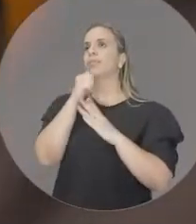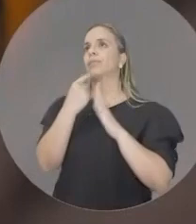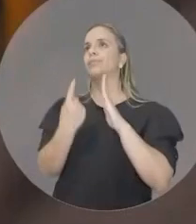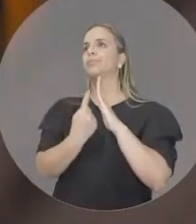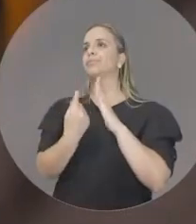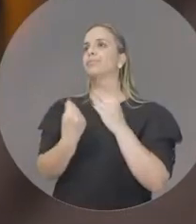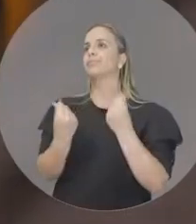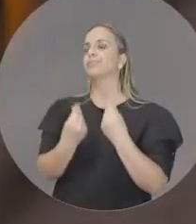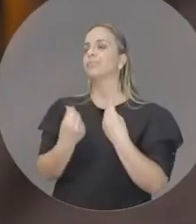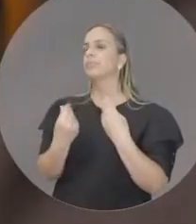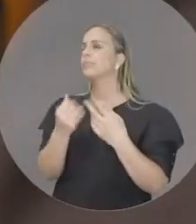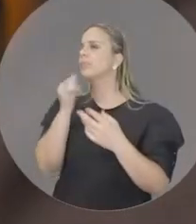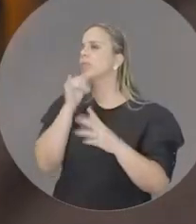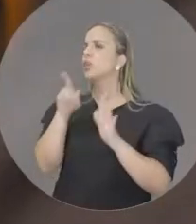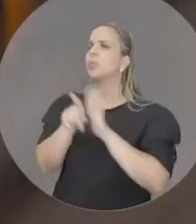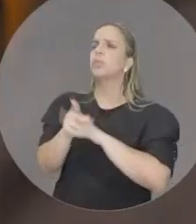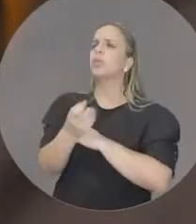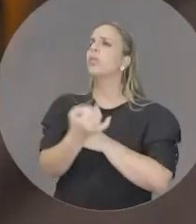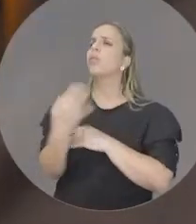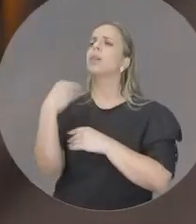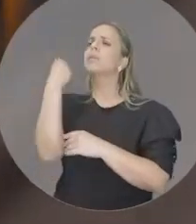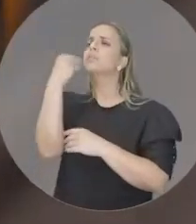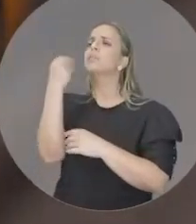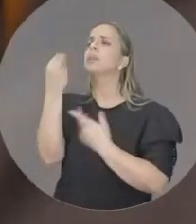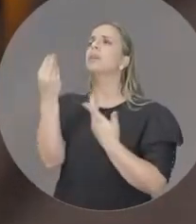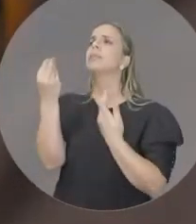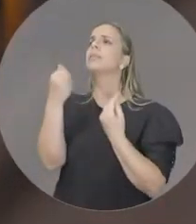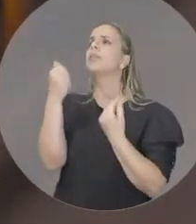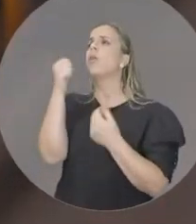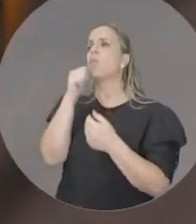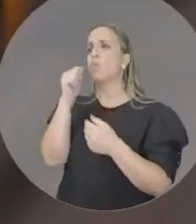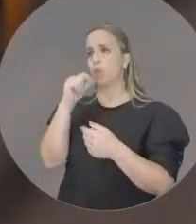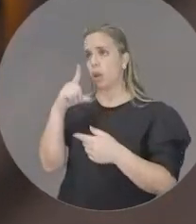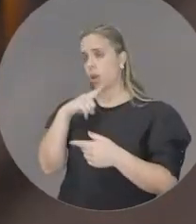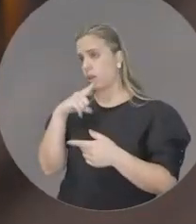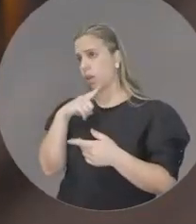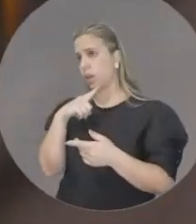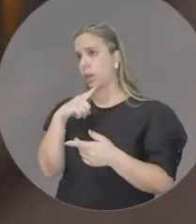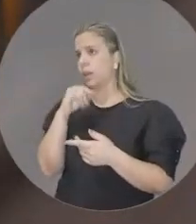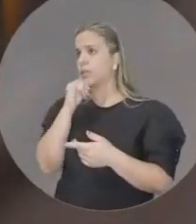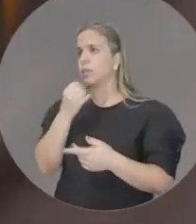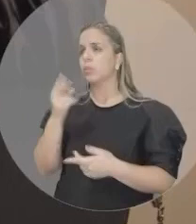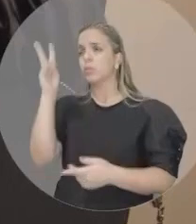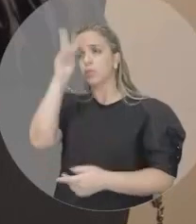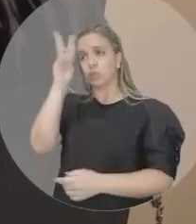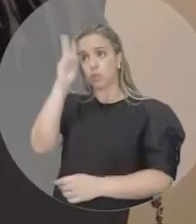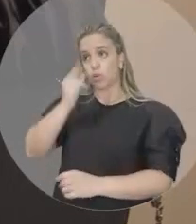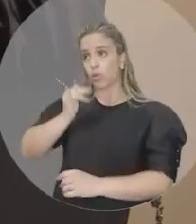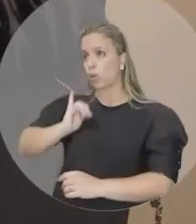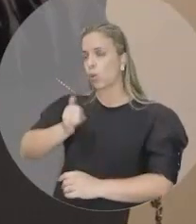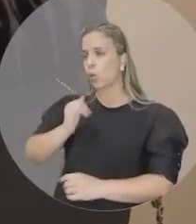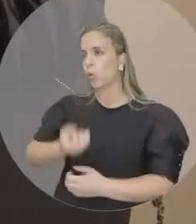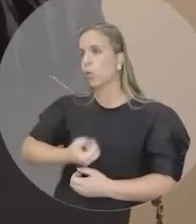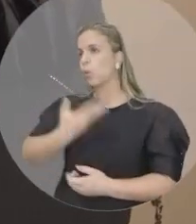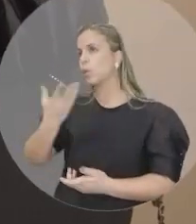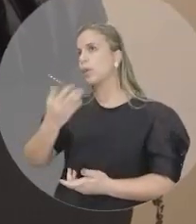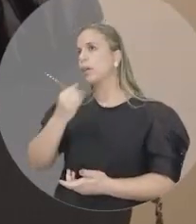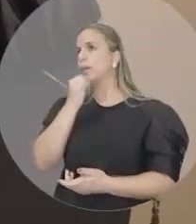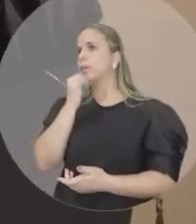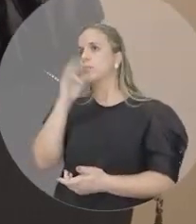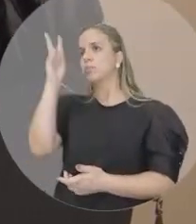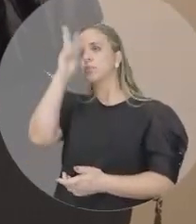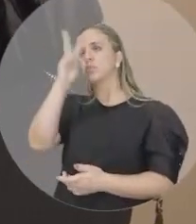privado. Então, quais são as grandes experiências que uma mulher teria para contar em termos de